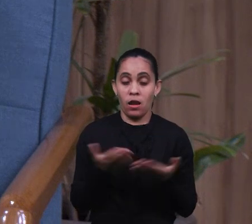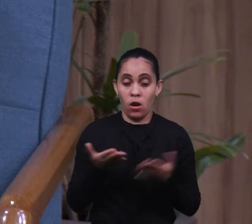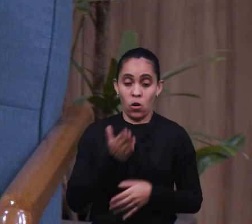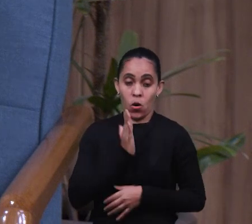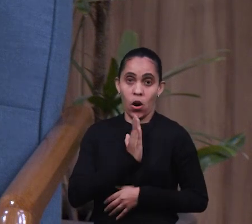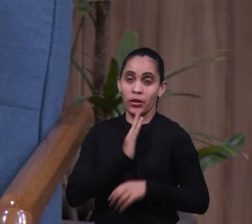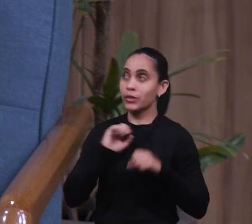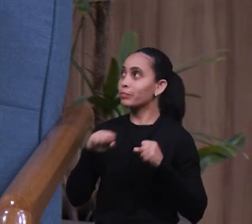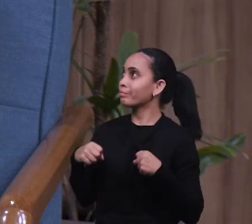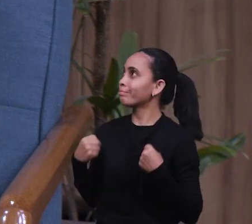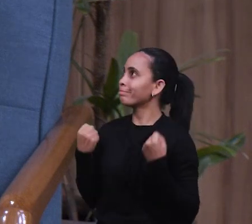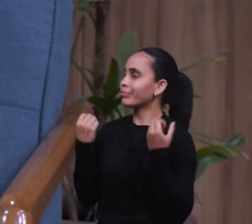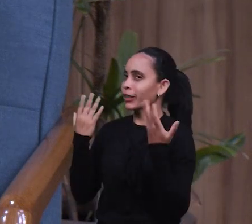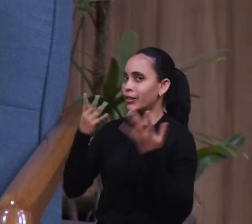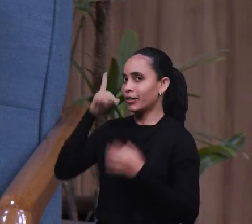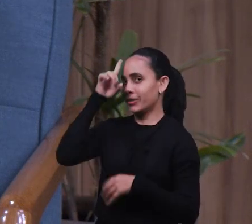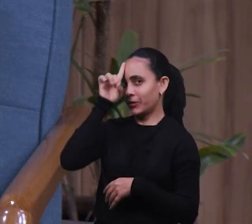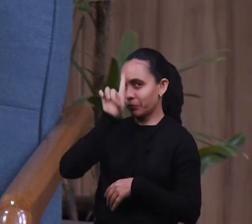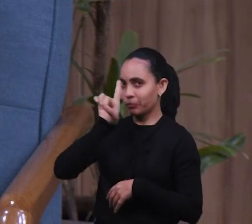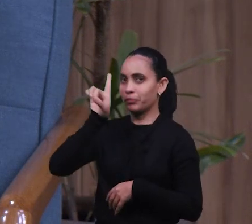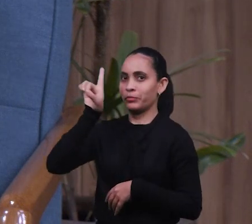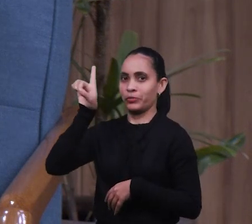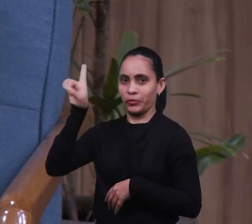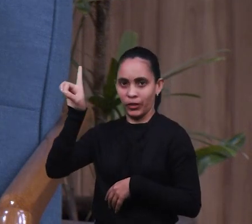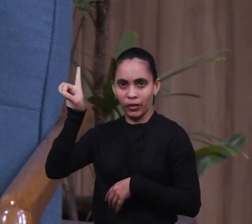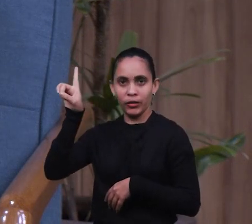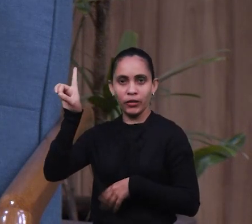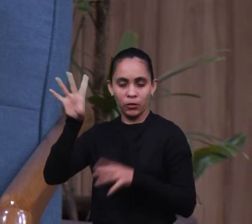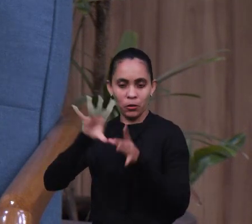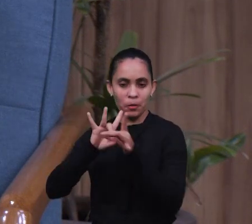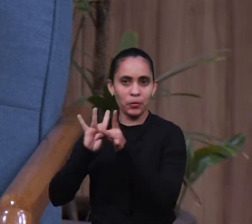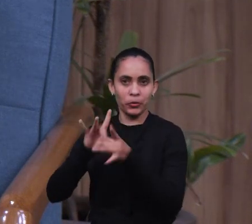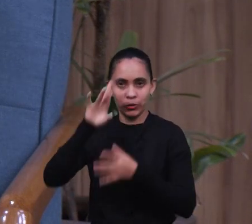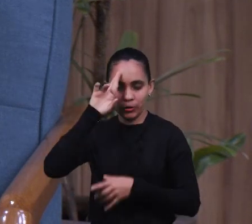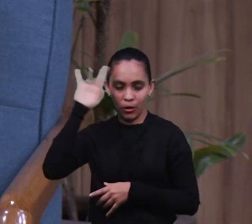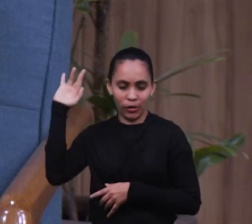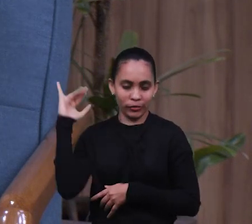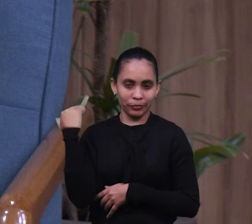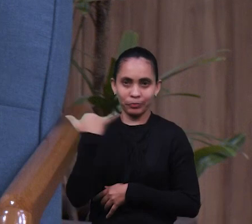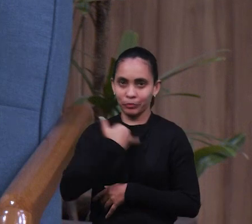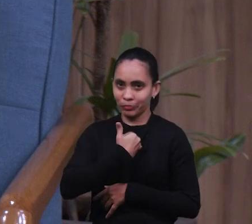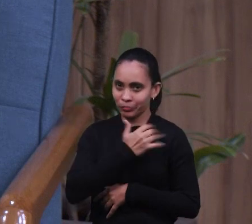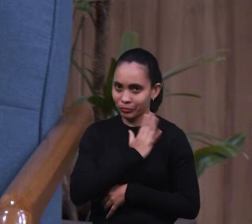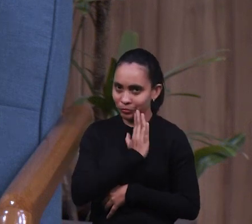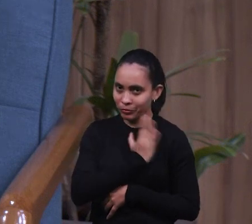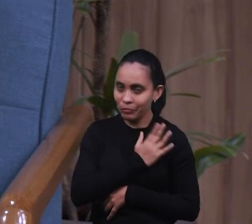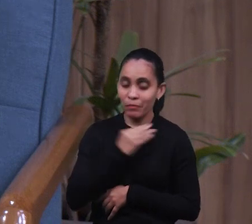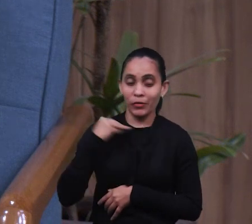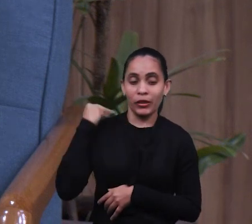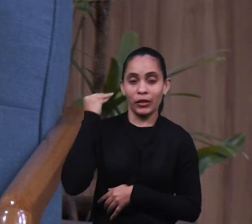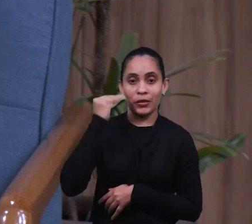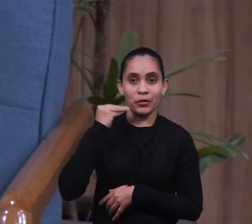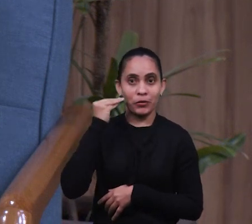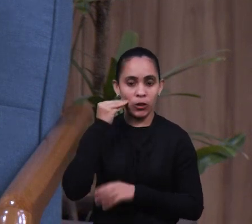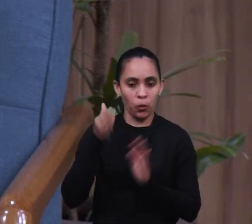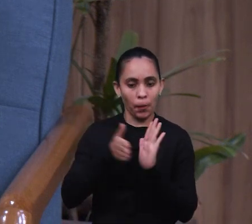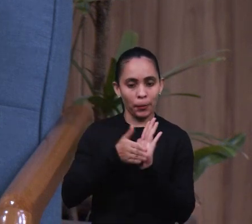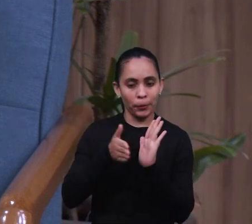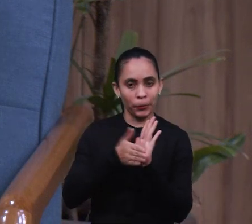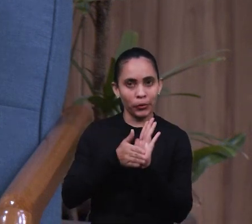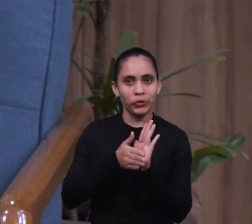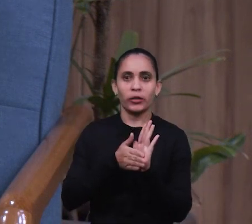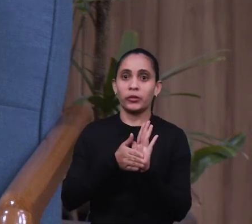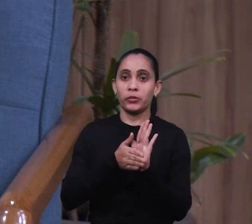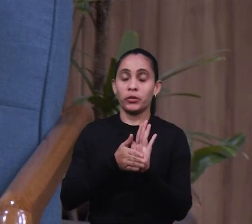Entregar nosso coração a Deus e passar a viver ao seu lado, ouvindo a sua voz e vivendo o seu